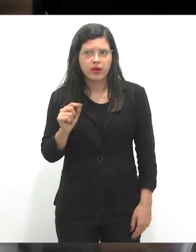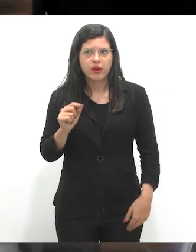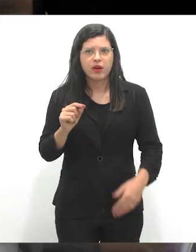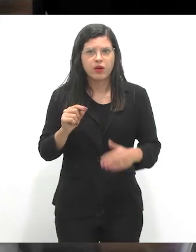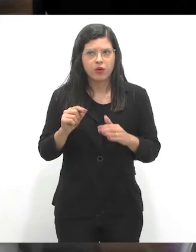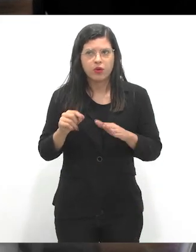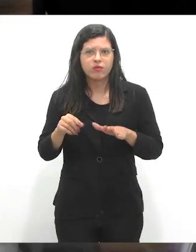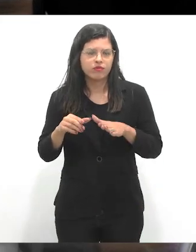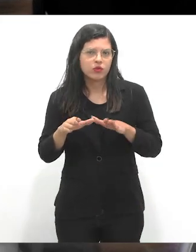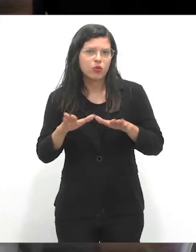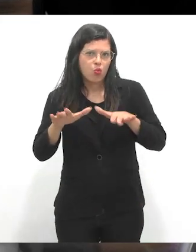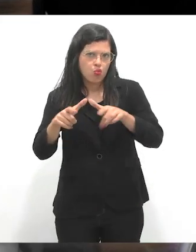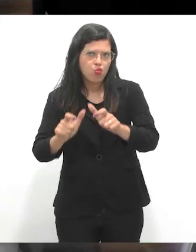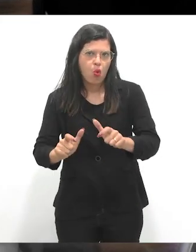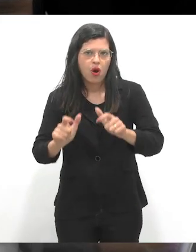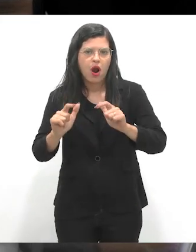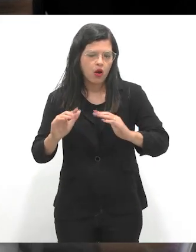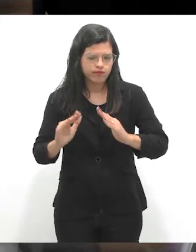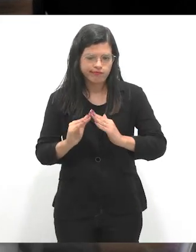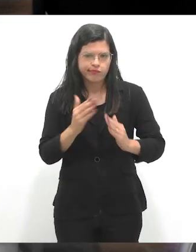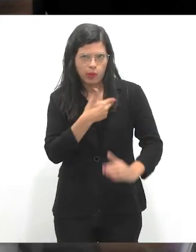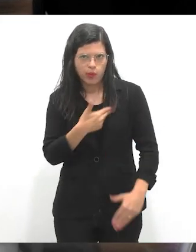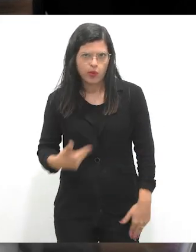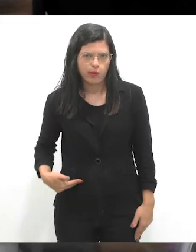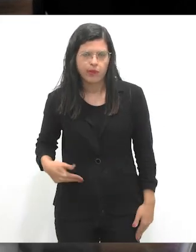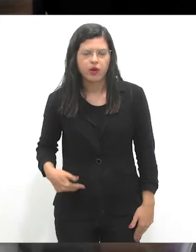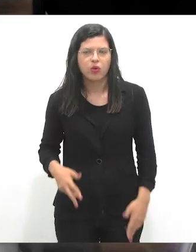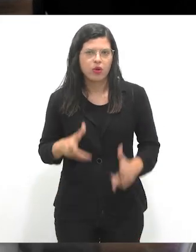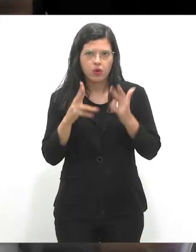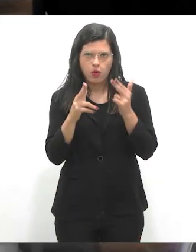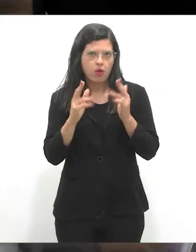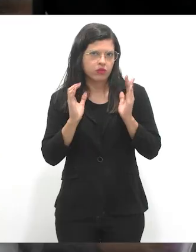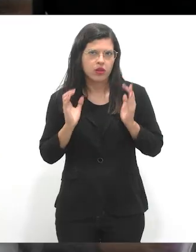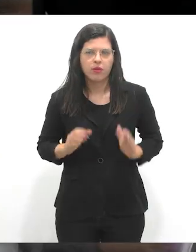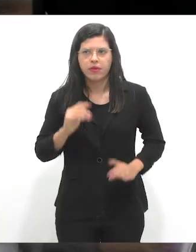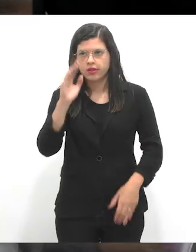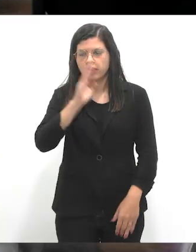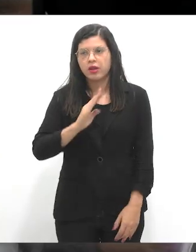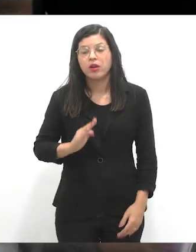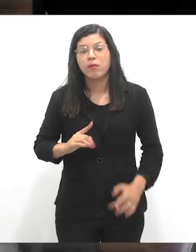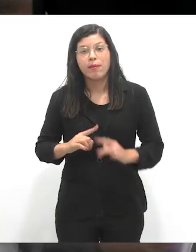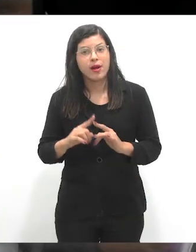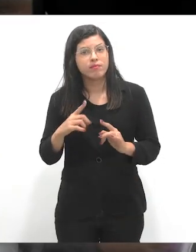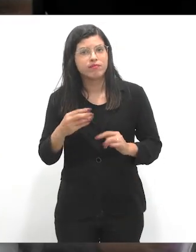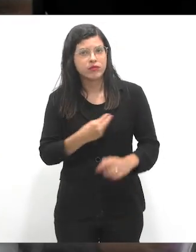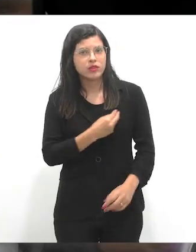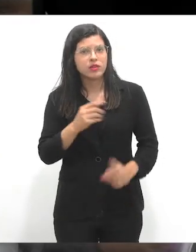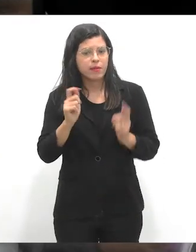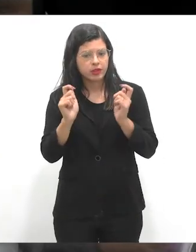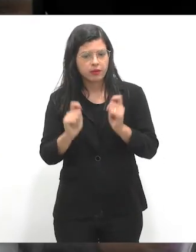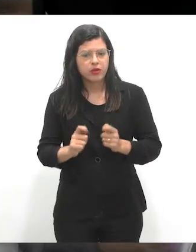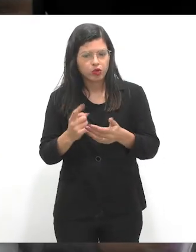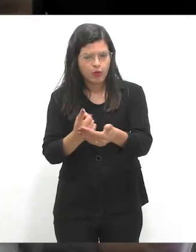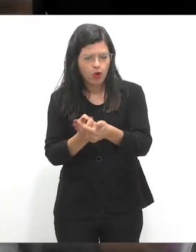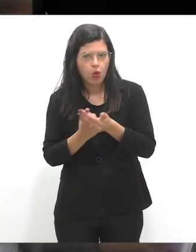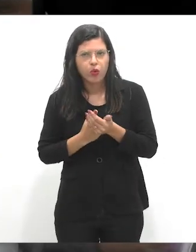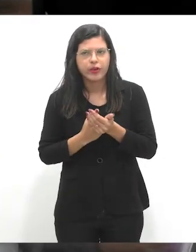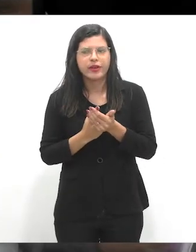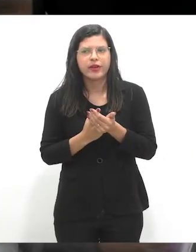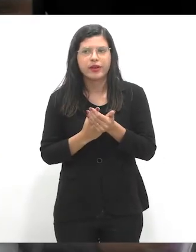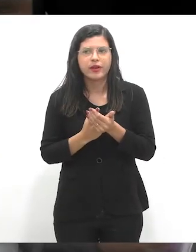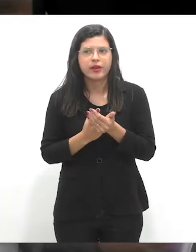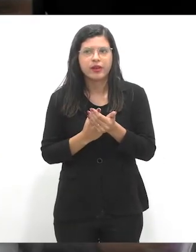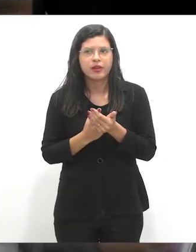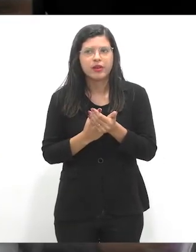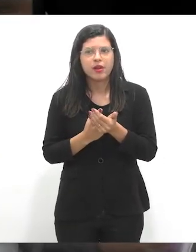situação de rua, alguma questão assim, abrigamentos públicos, né? Como qualquer cidadão brasileiro. Mas existe também essa possibilidade dessa